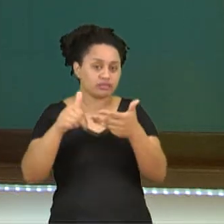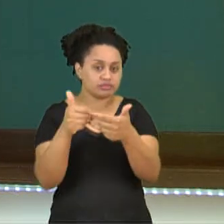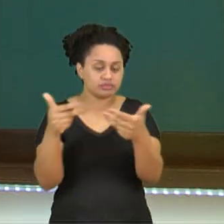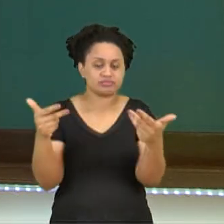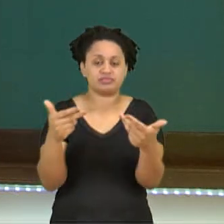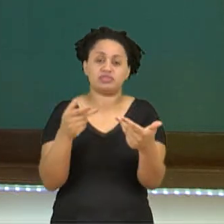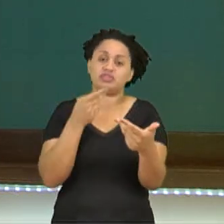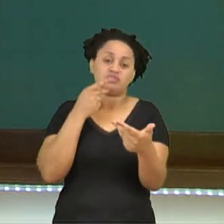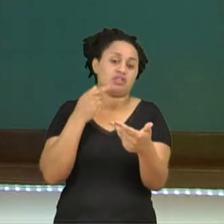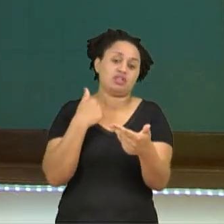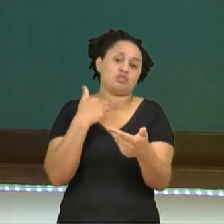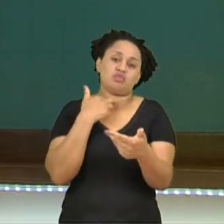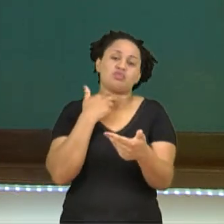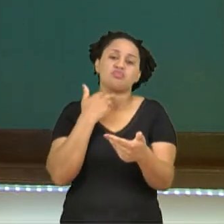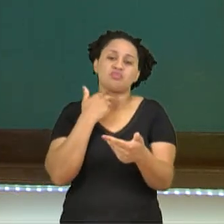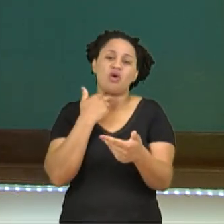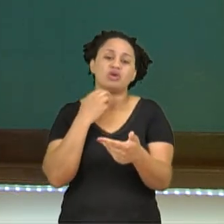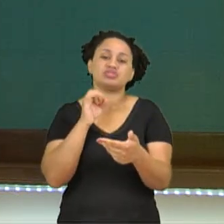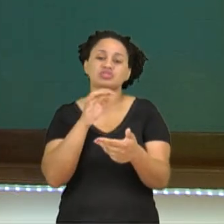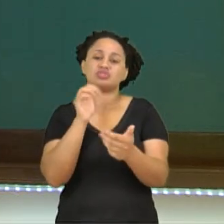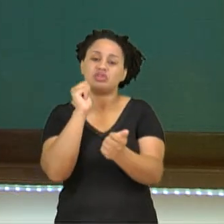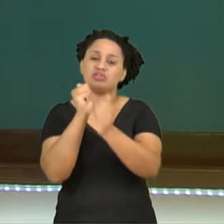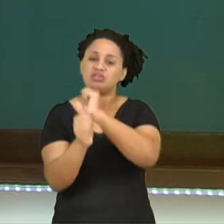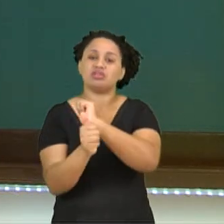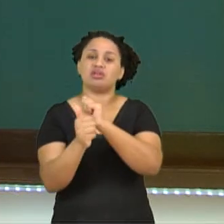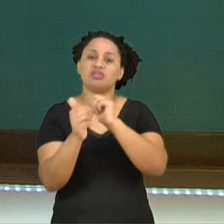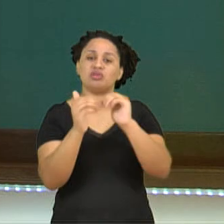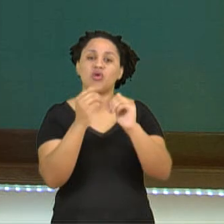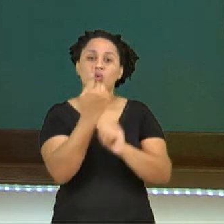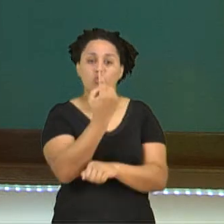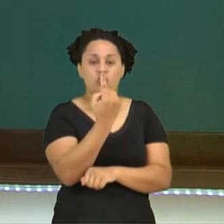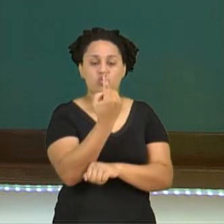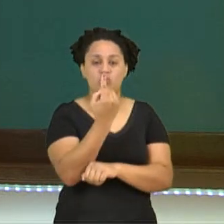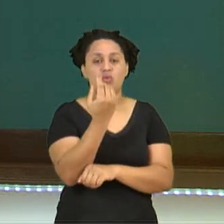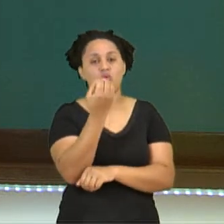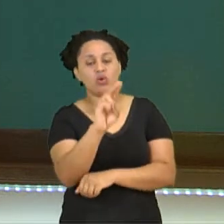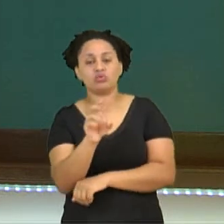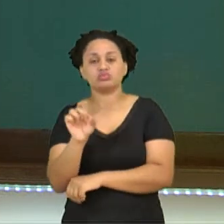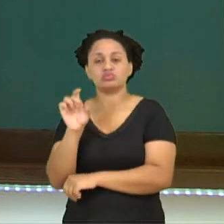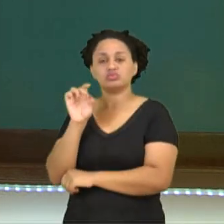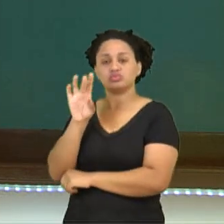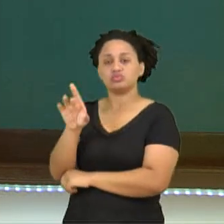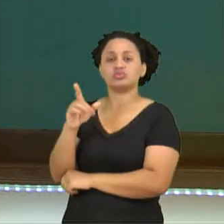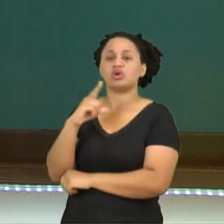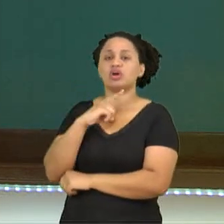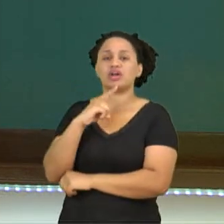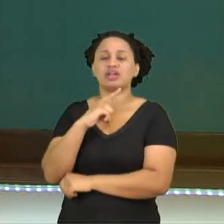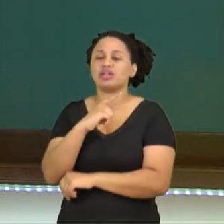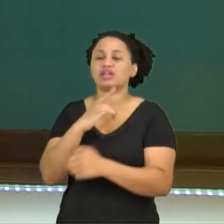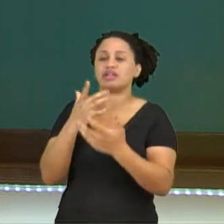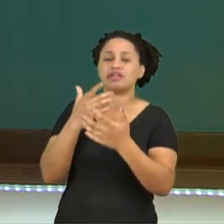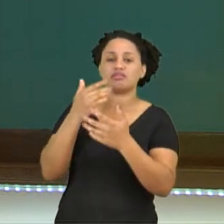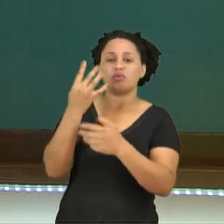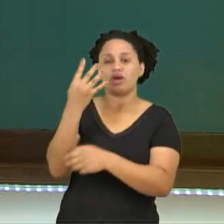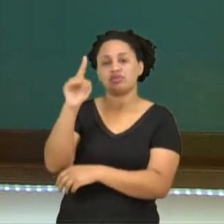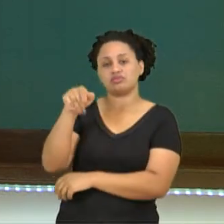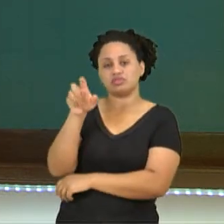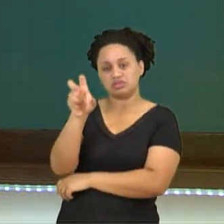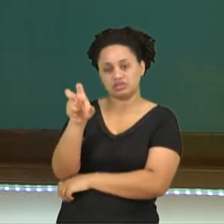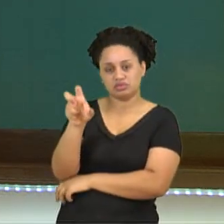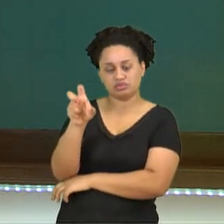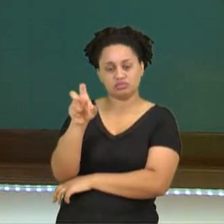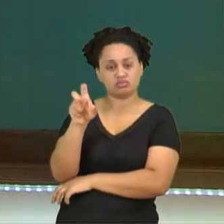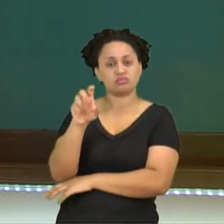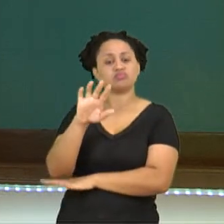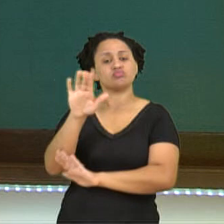não pode ter apenas atletas com a classificação 1 ou apenas atletas com classificação 4,5.